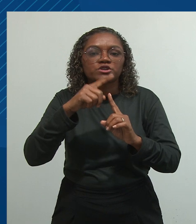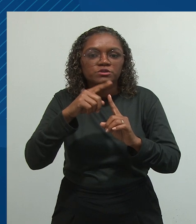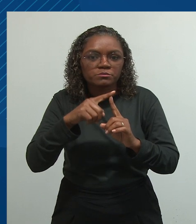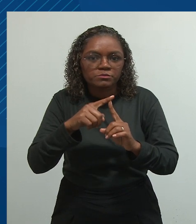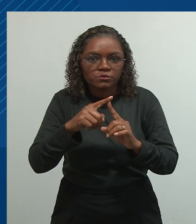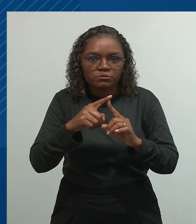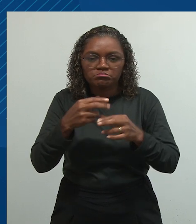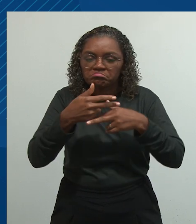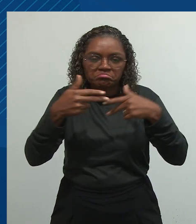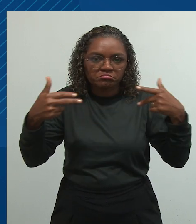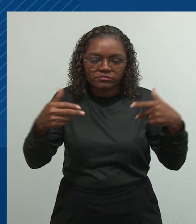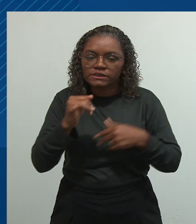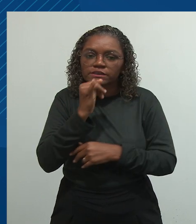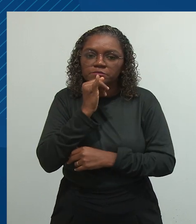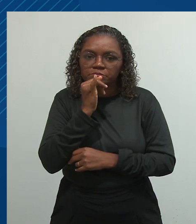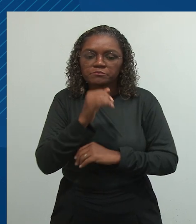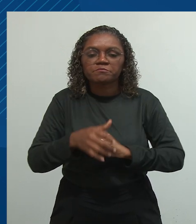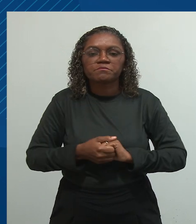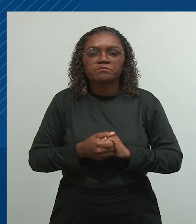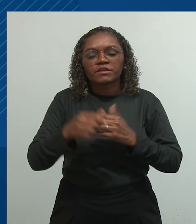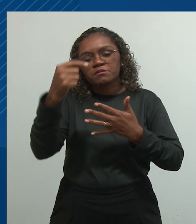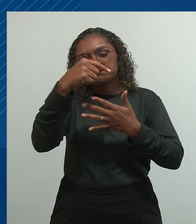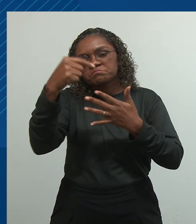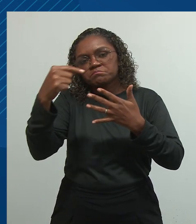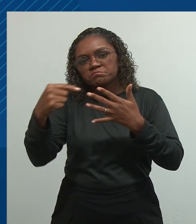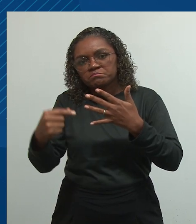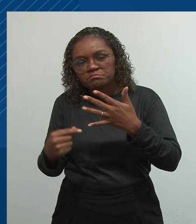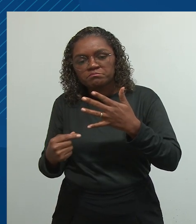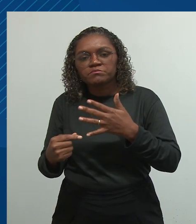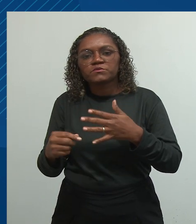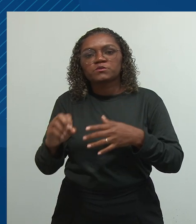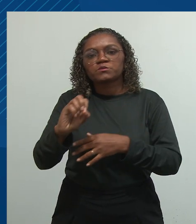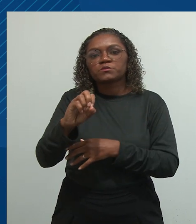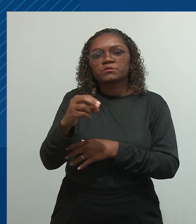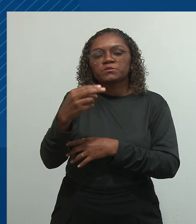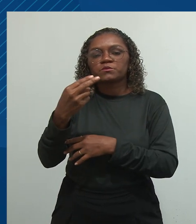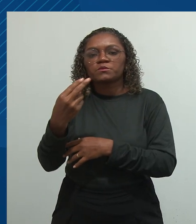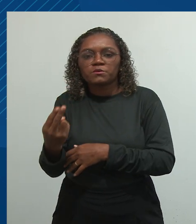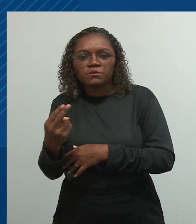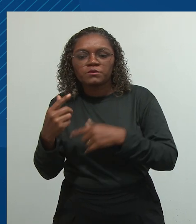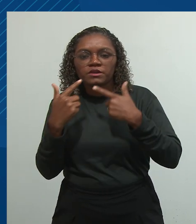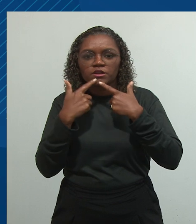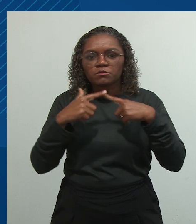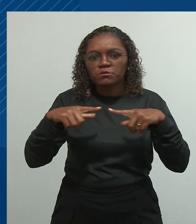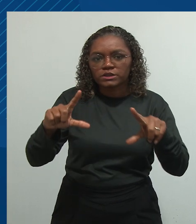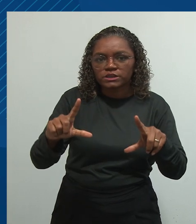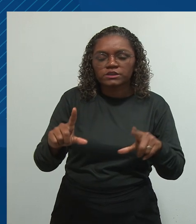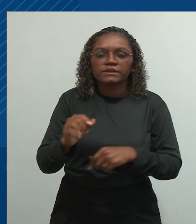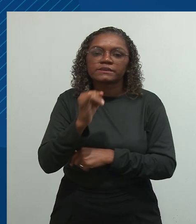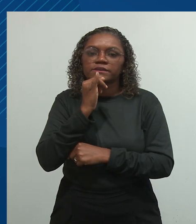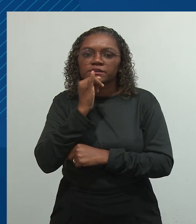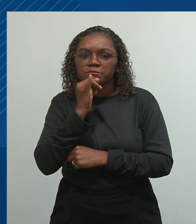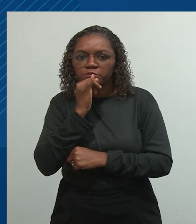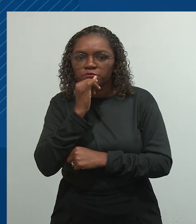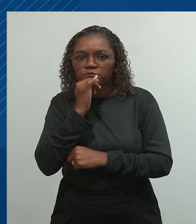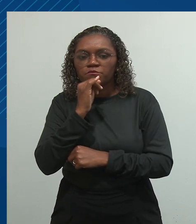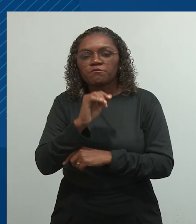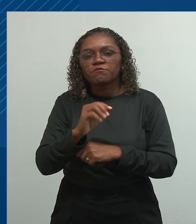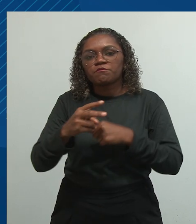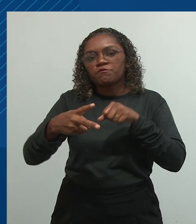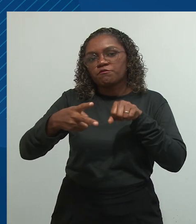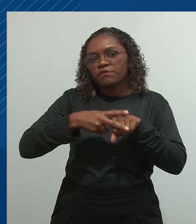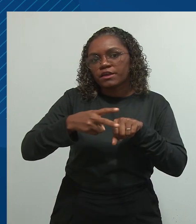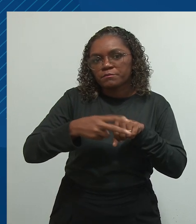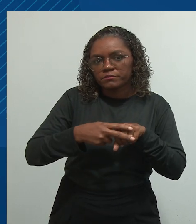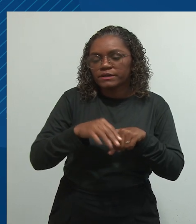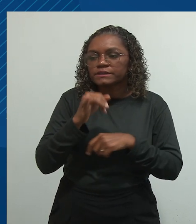coisa, usando, por exemplo, alguns elementos e alguns recursos linguísticos, né? A gente tem aí os verbos de ligação, sujeito é